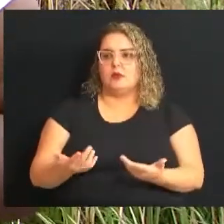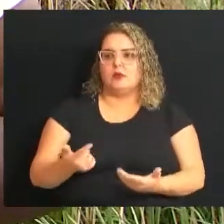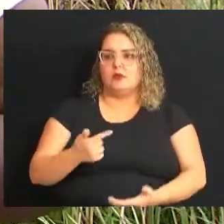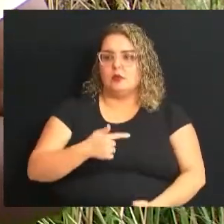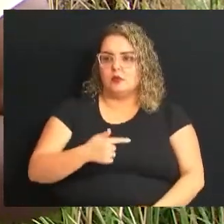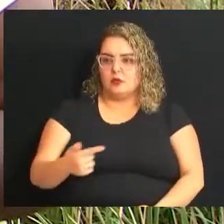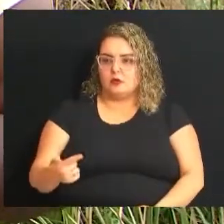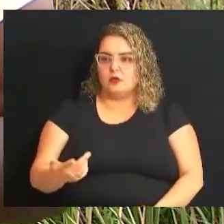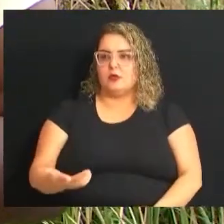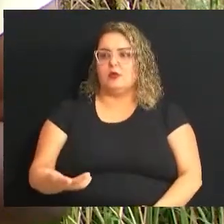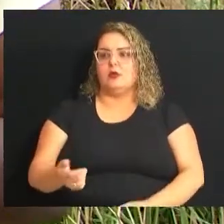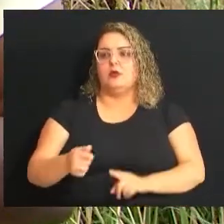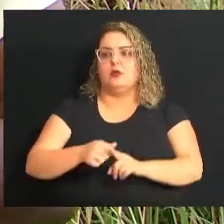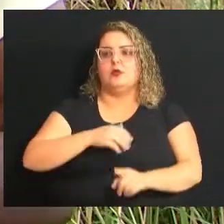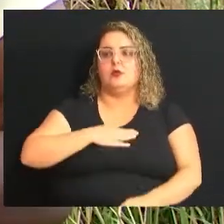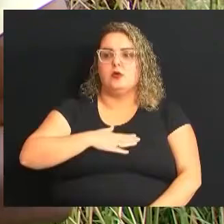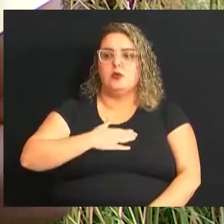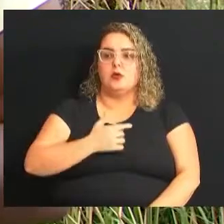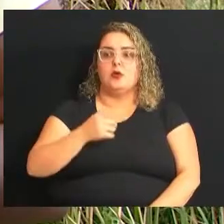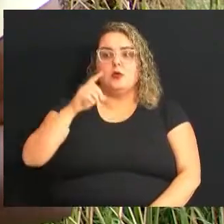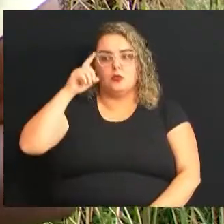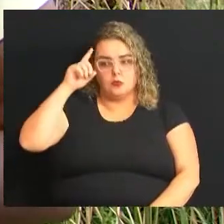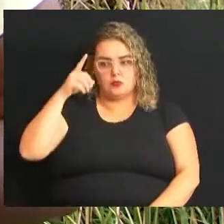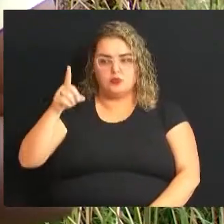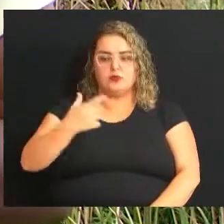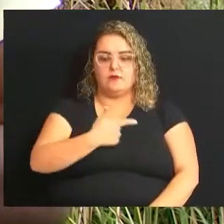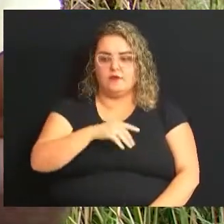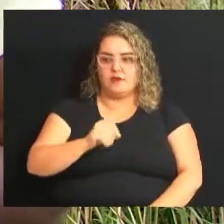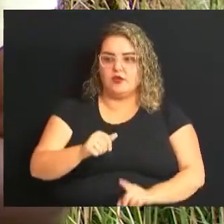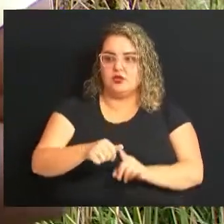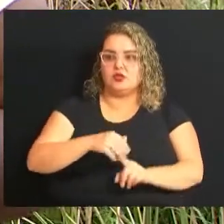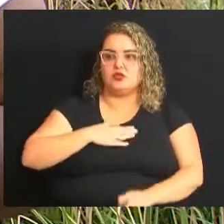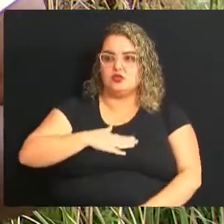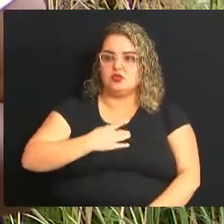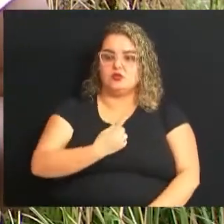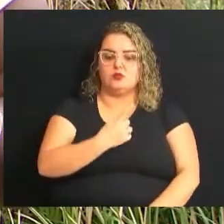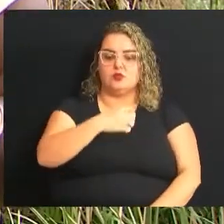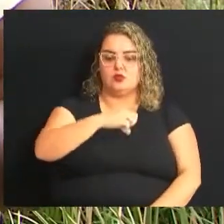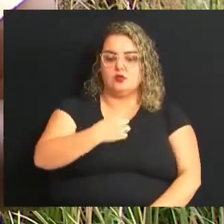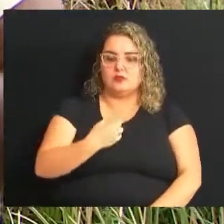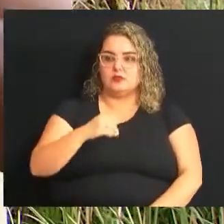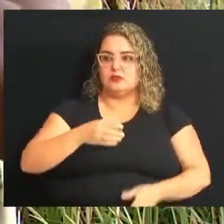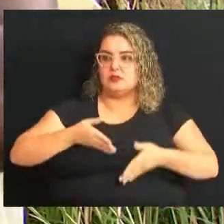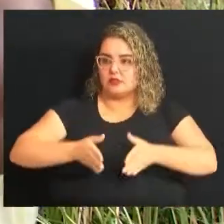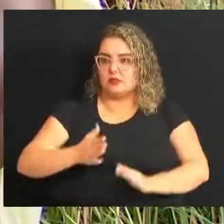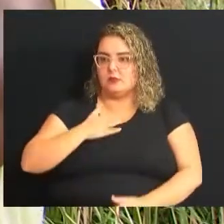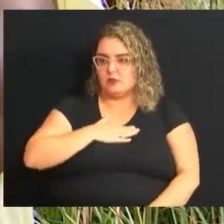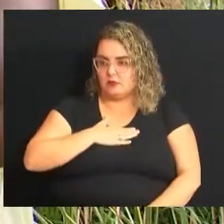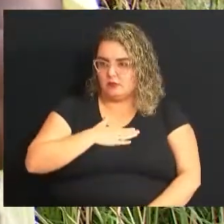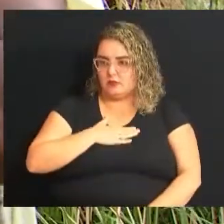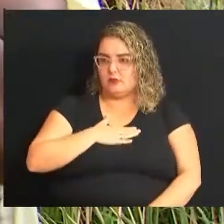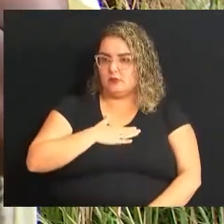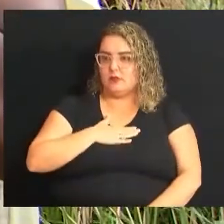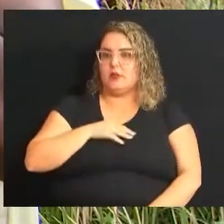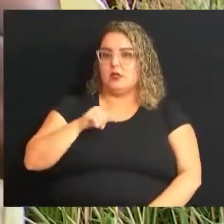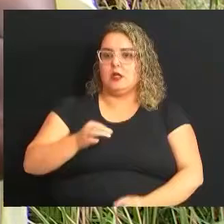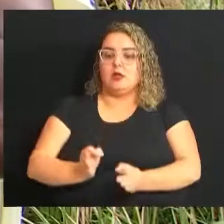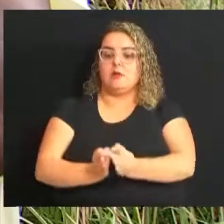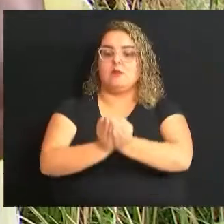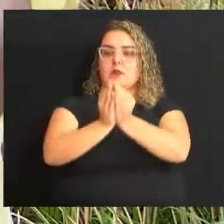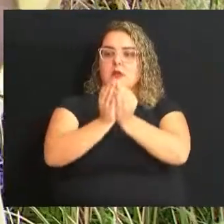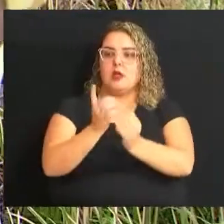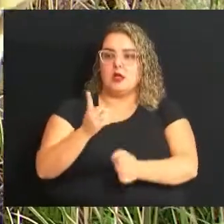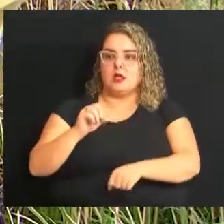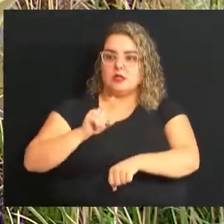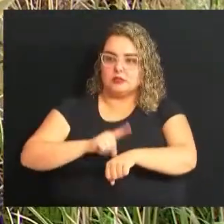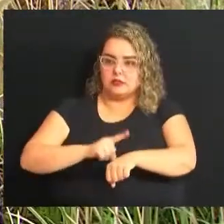agosto, o aniversário do meu pai era 20 de agosto. Meu pai nasceu 20 de agosto de 1910. E era a missa, às 10 horas celebrada